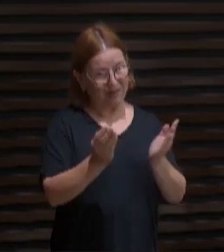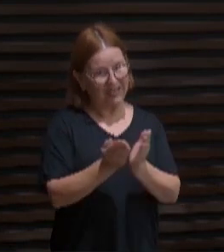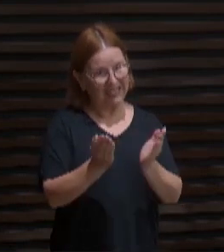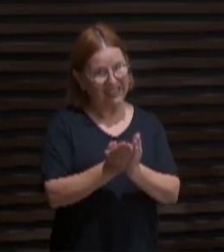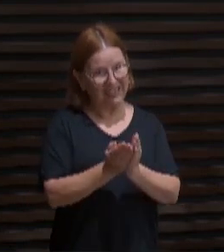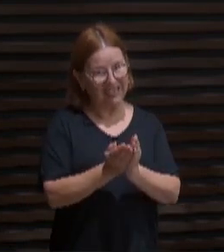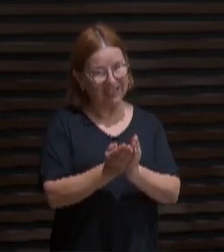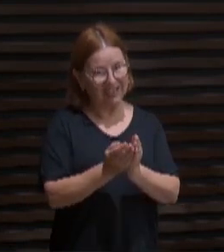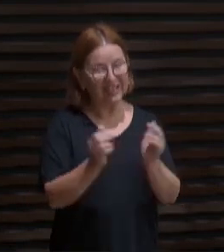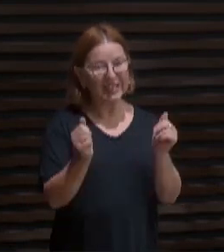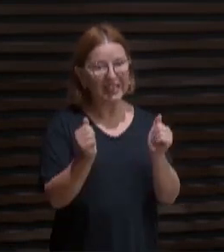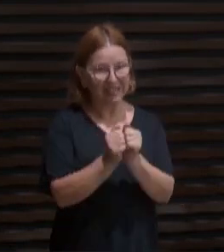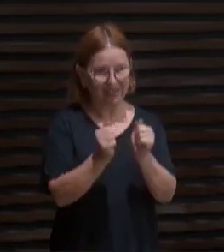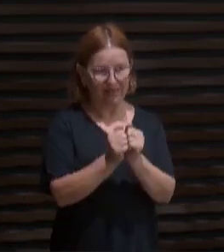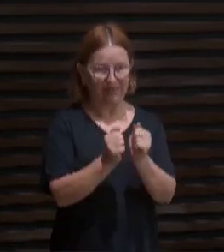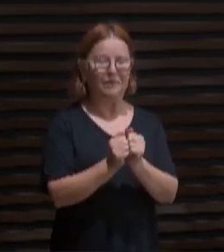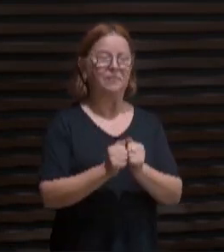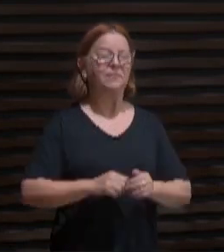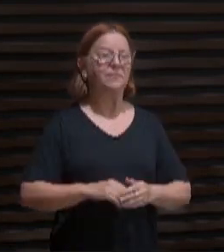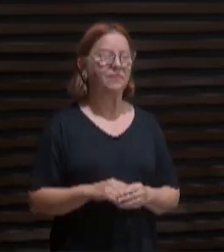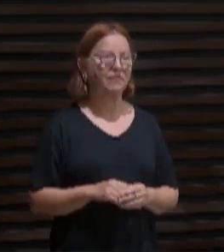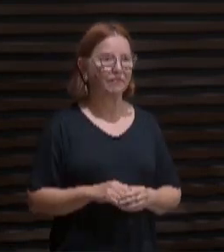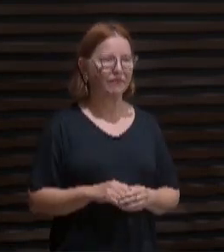A finalidade destes